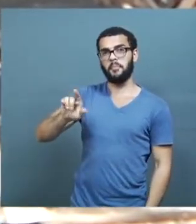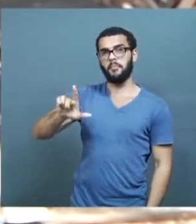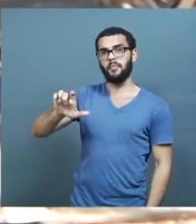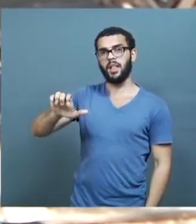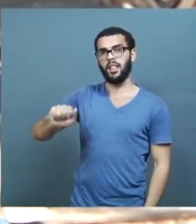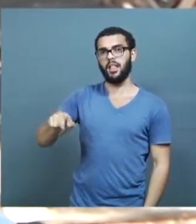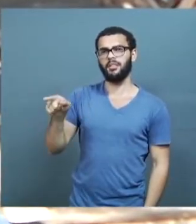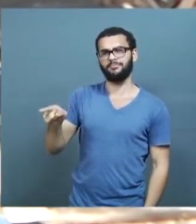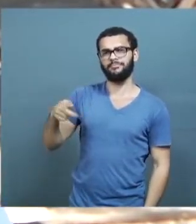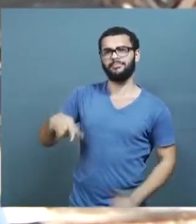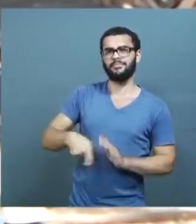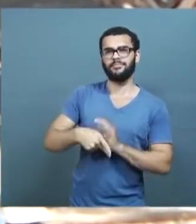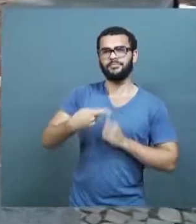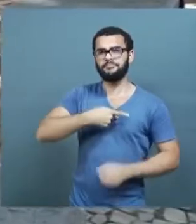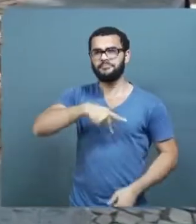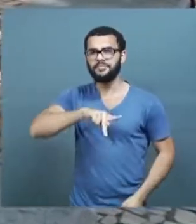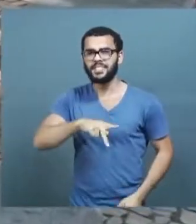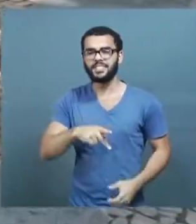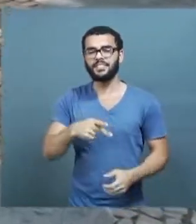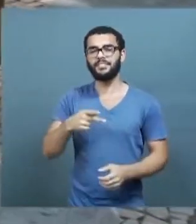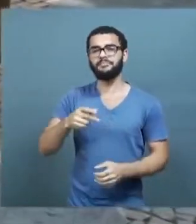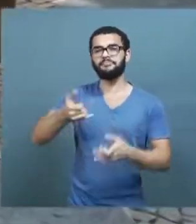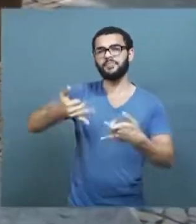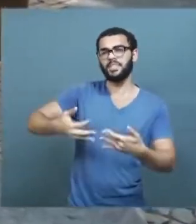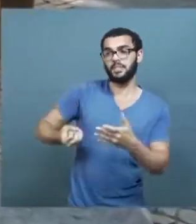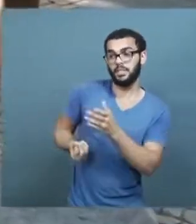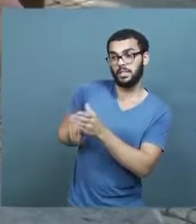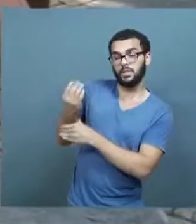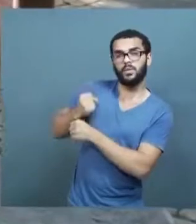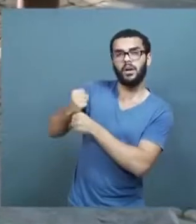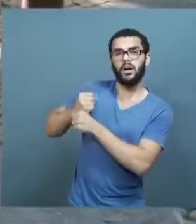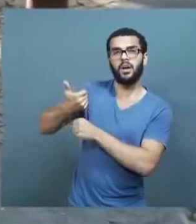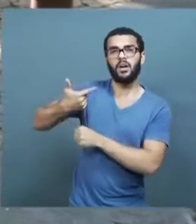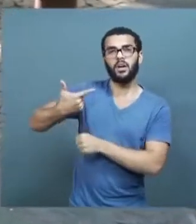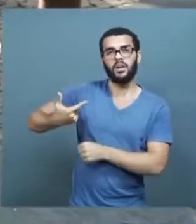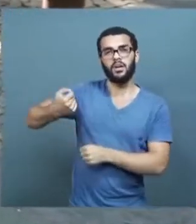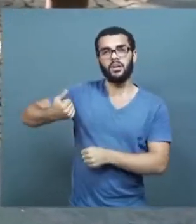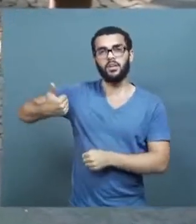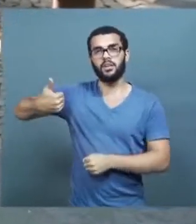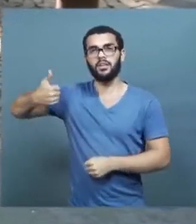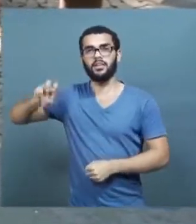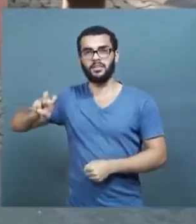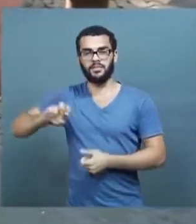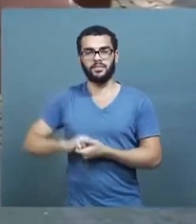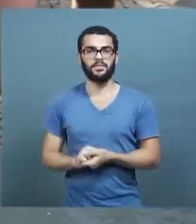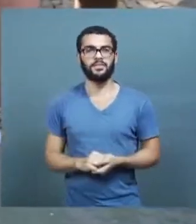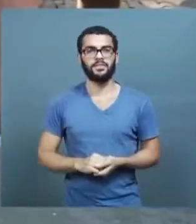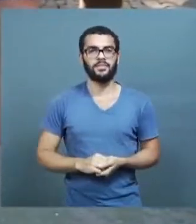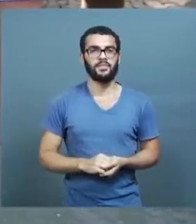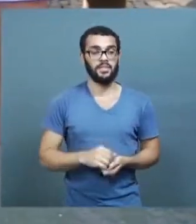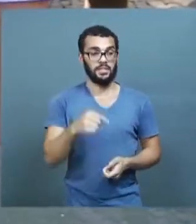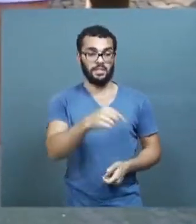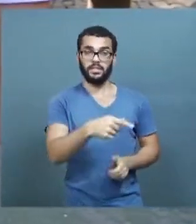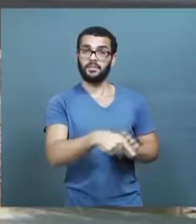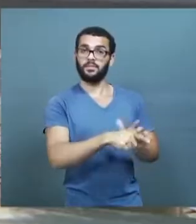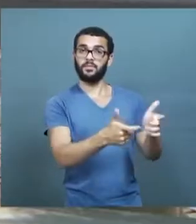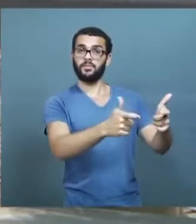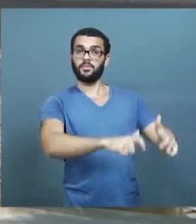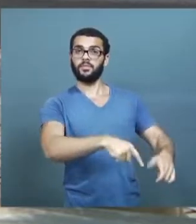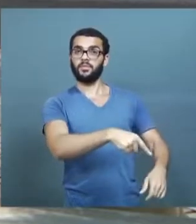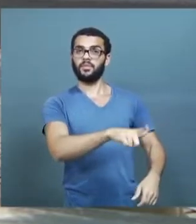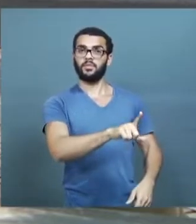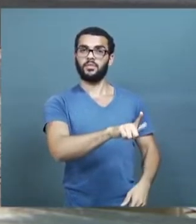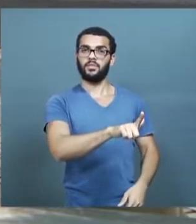foi criado em 2015, a partir de uma proposta da própria comunidade do Glória, no bairro Ellison Prieto.